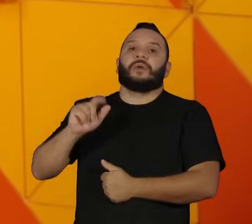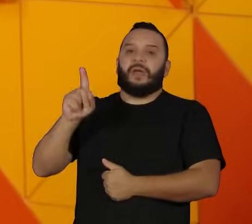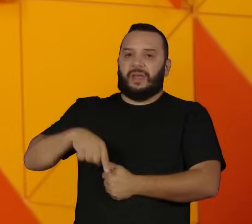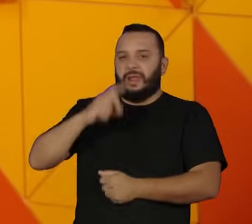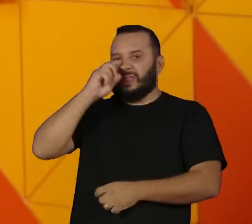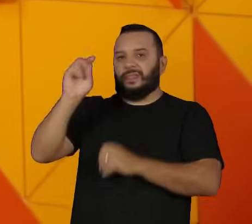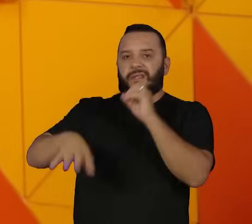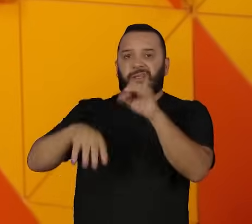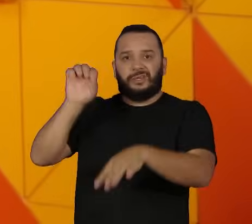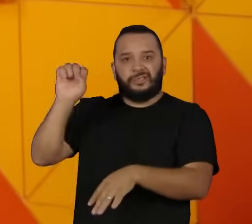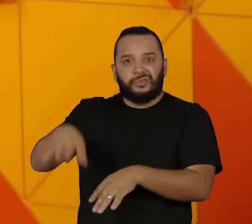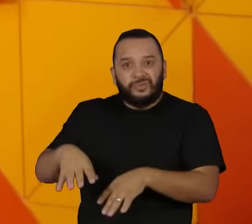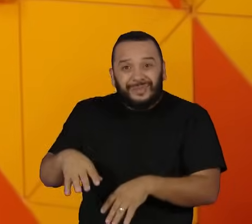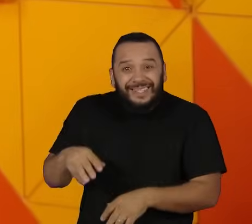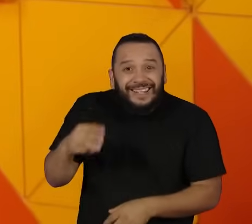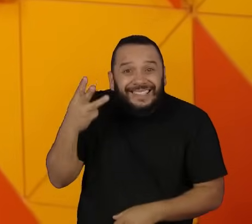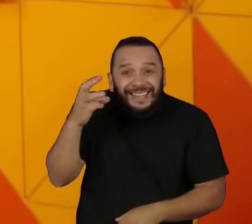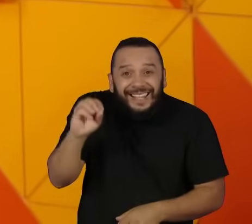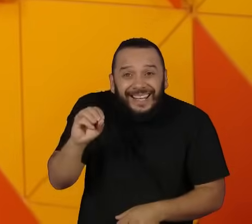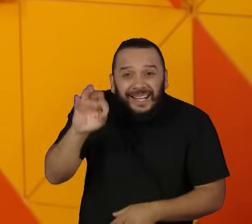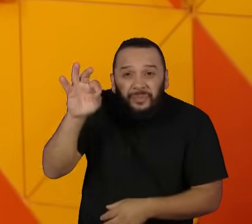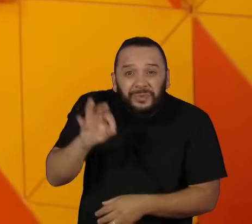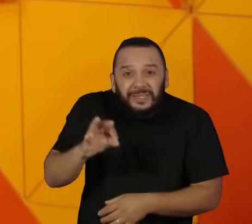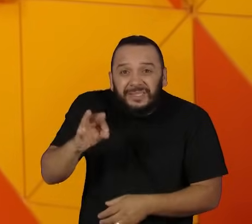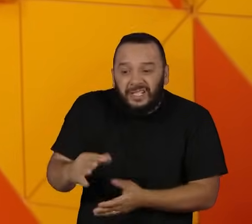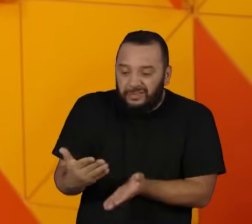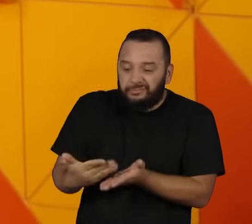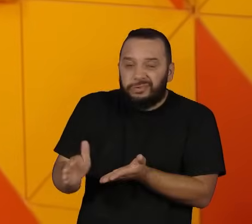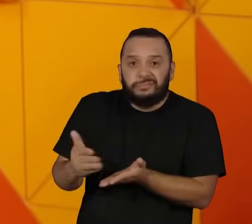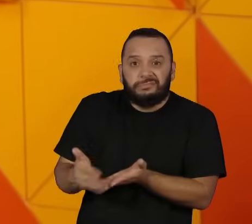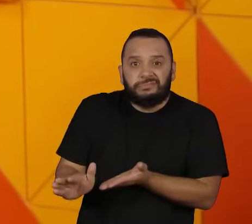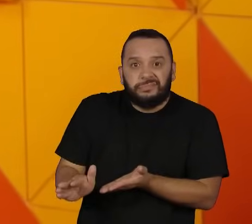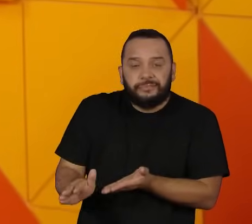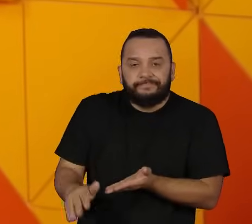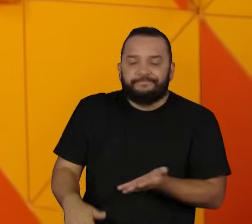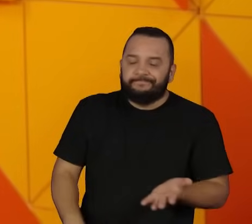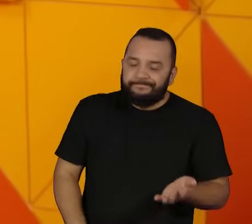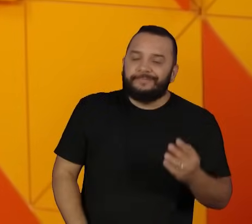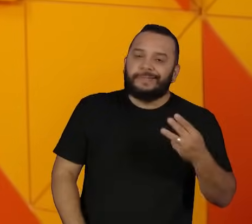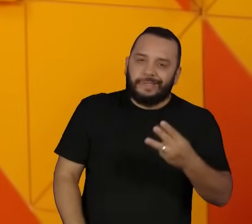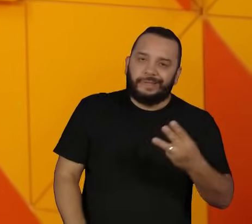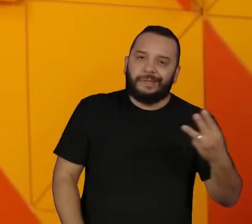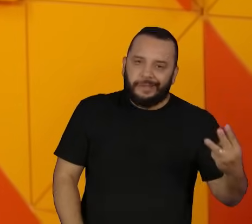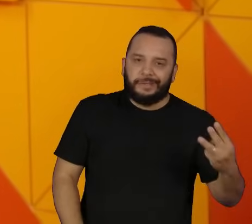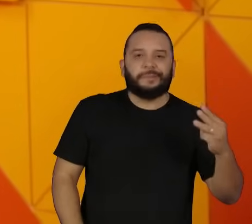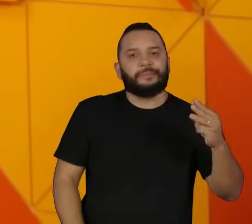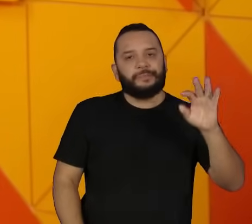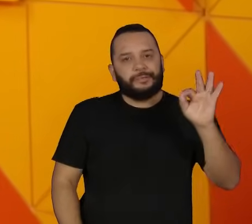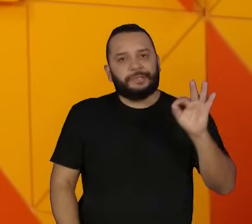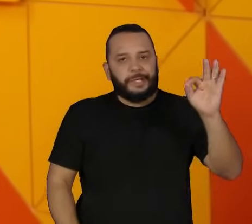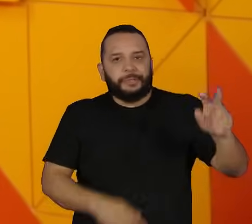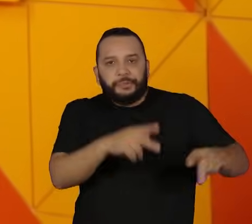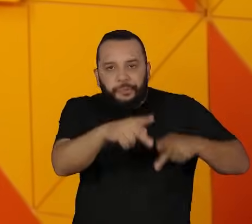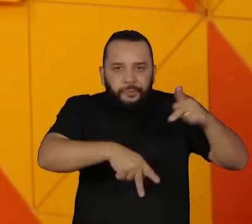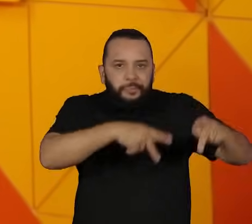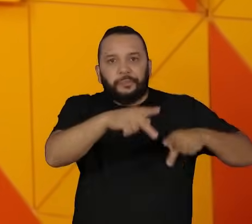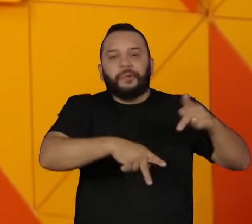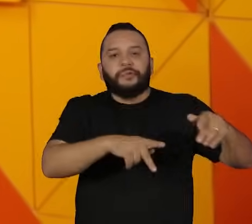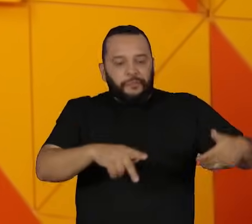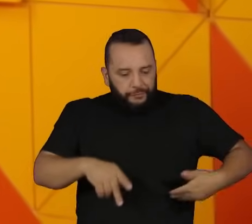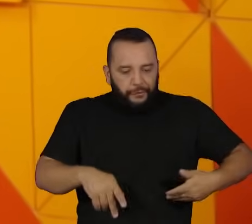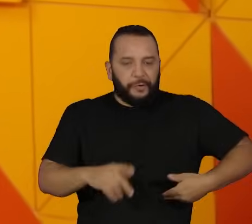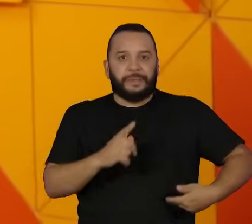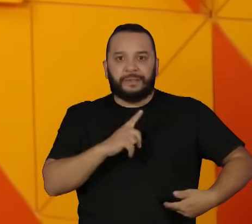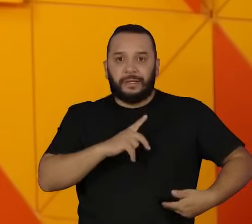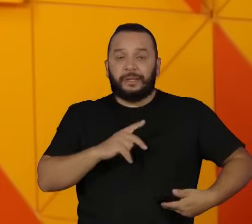para o lixo. E mesmo com 1/3 da população vivendo em insegurança alimentar, o Brasil é o 10º país